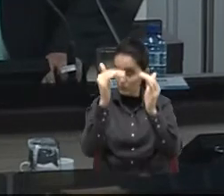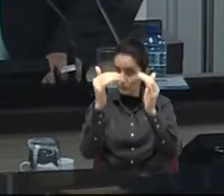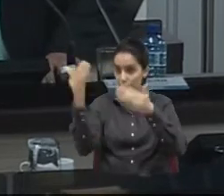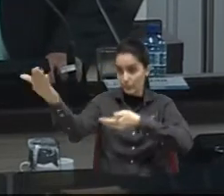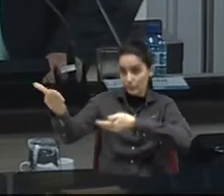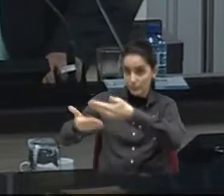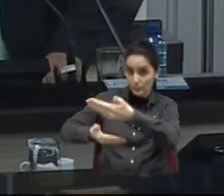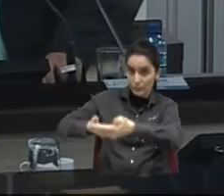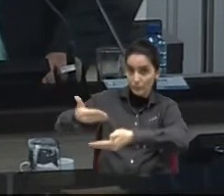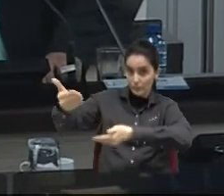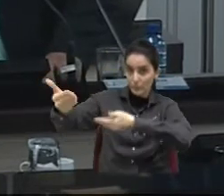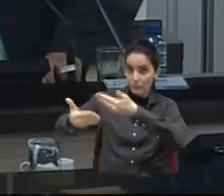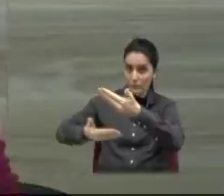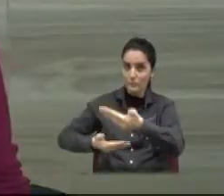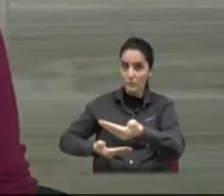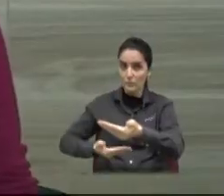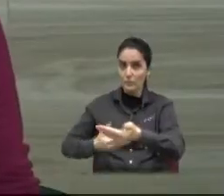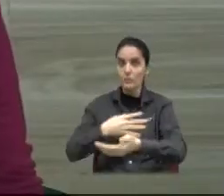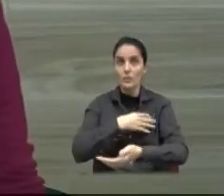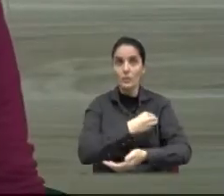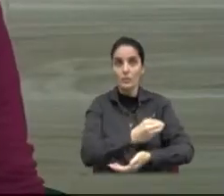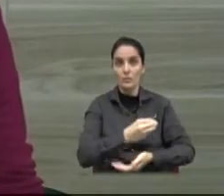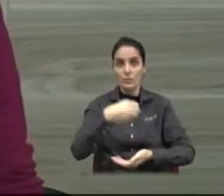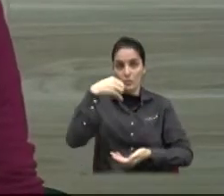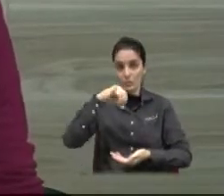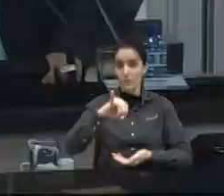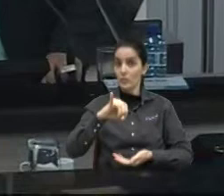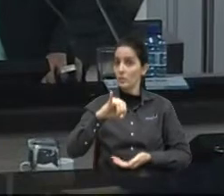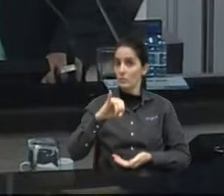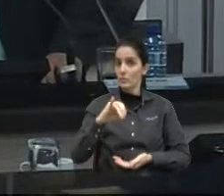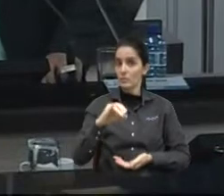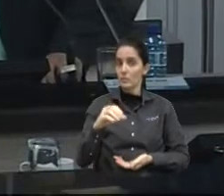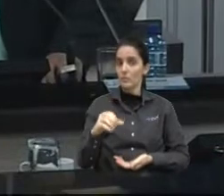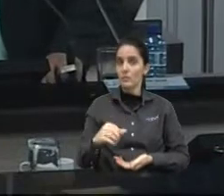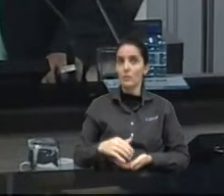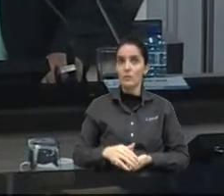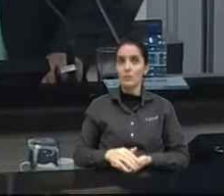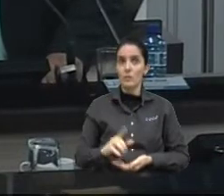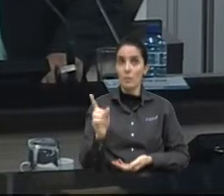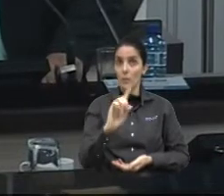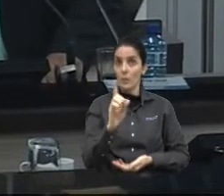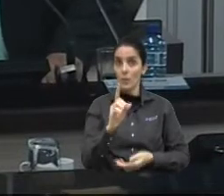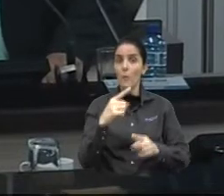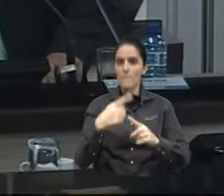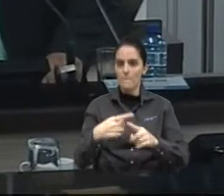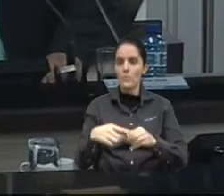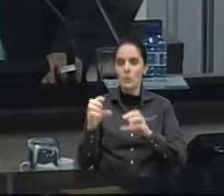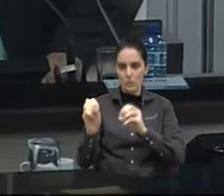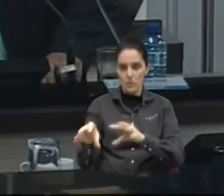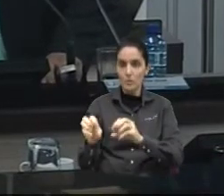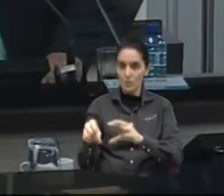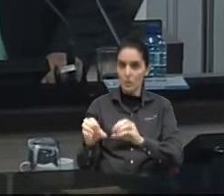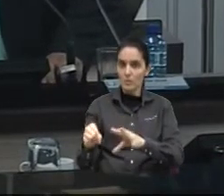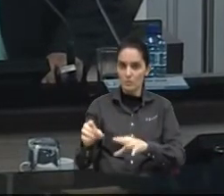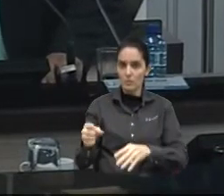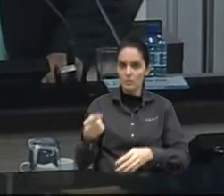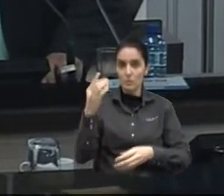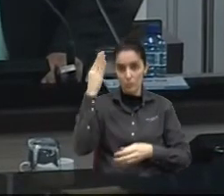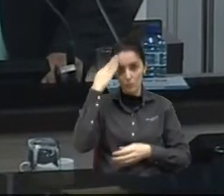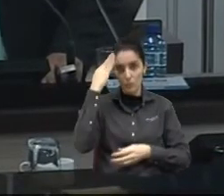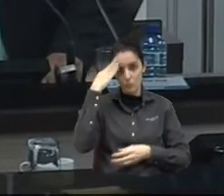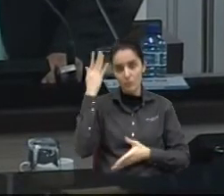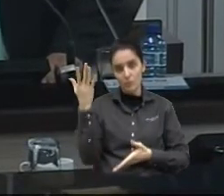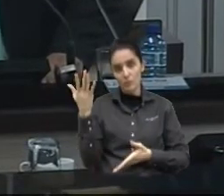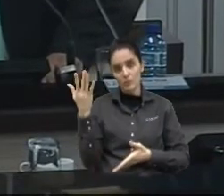segundo ela só meu filho se ele fosse homossexual coisa que não vai ser porque eu estou ensinando ele moralmente é um cenário ele